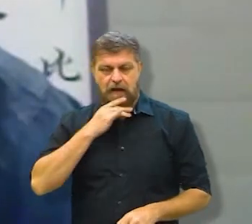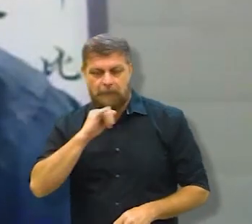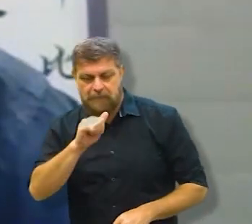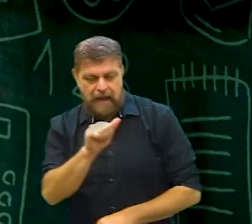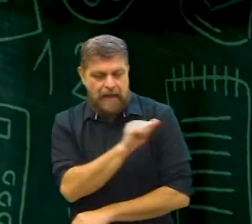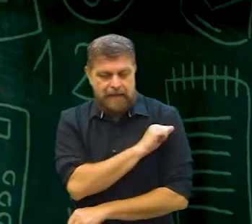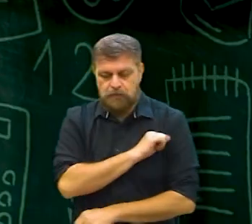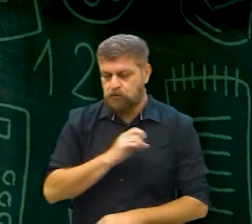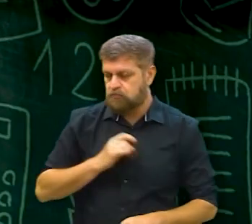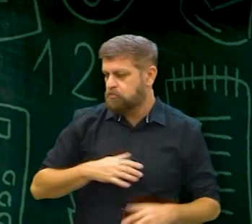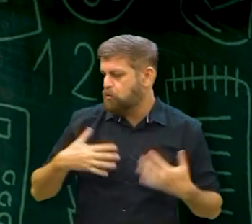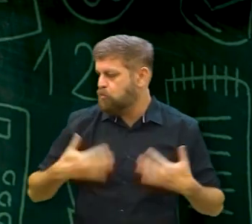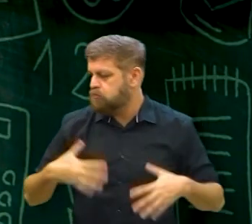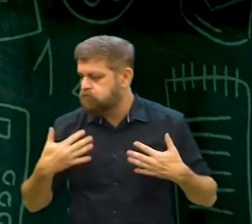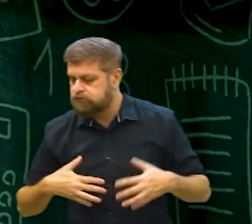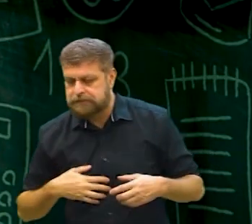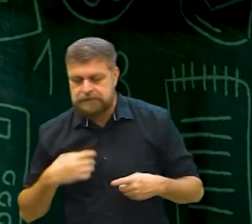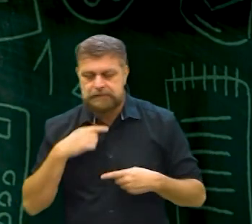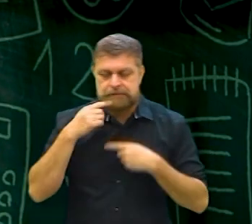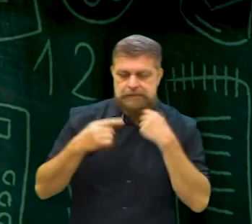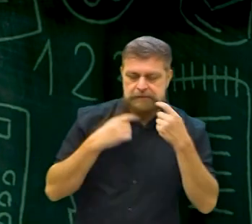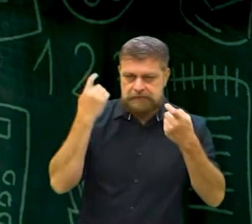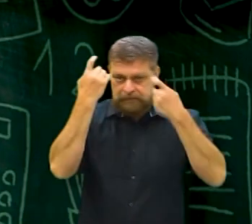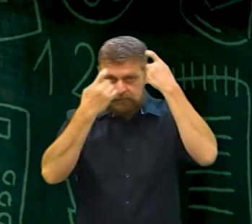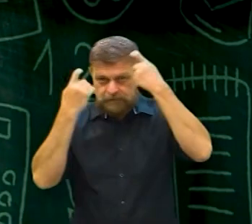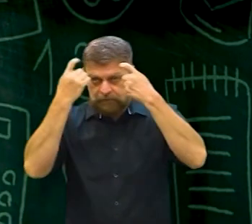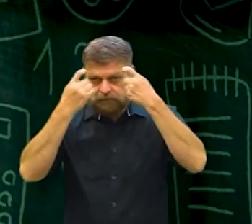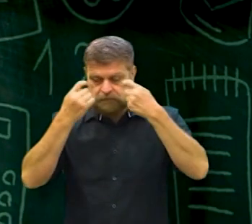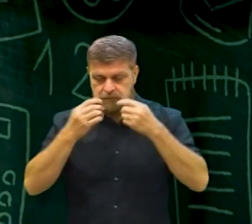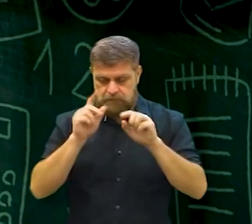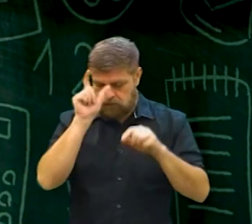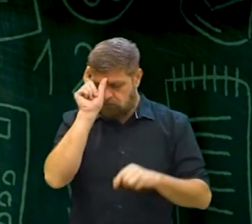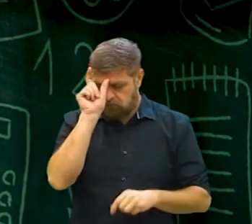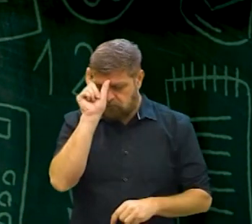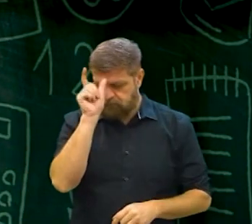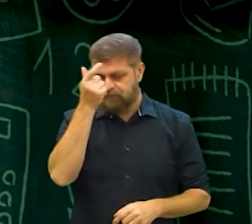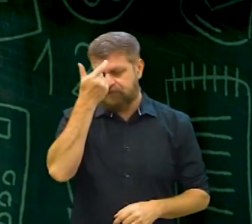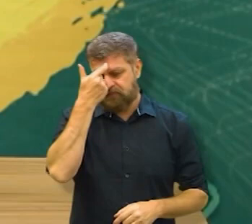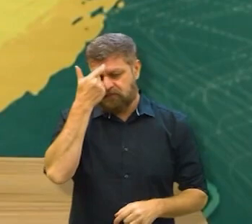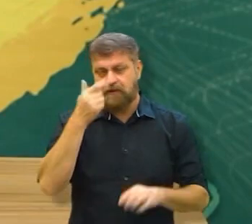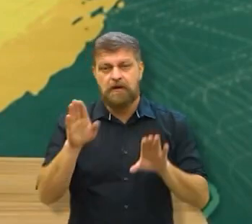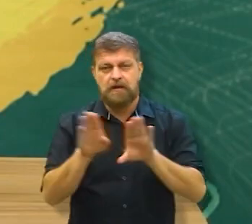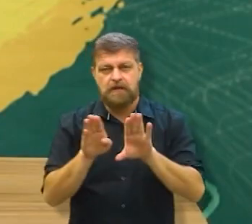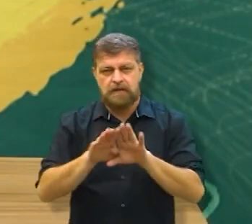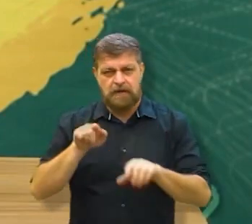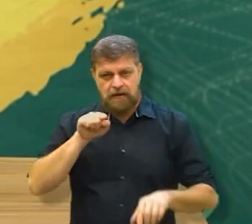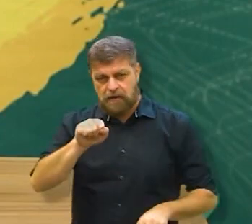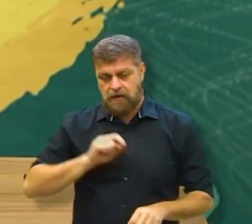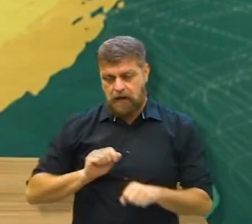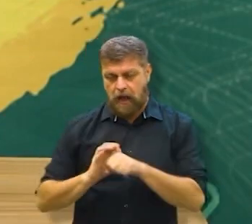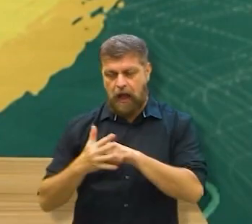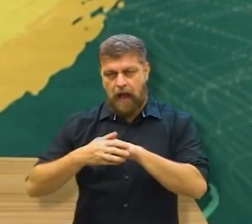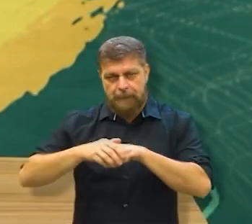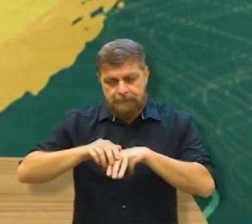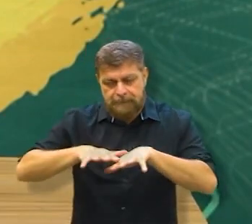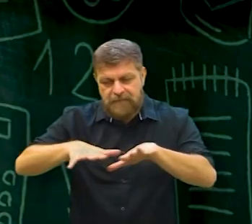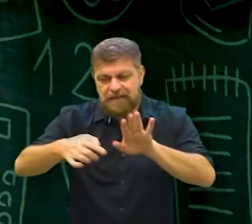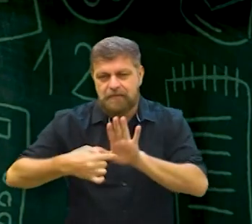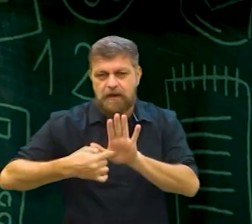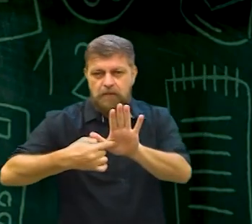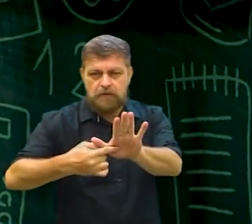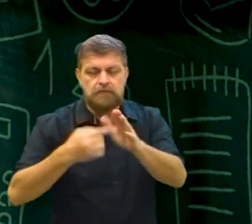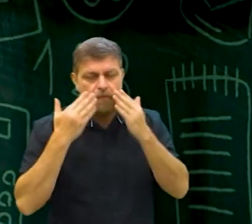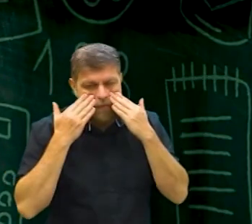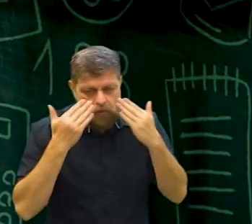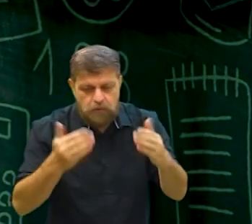e pais, o ensino híbrido, ele foi desmistificado. Então, a pandemia mostrou